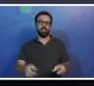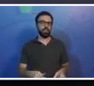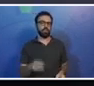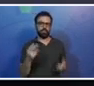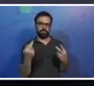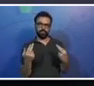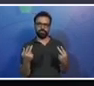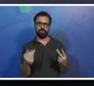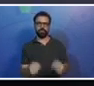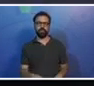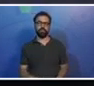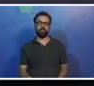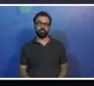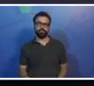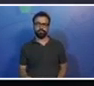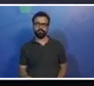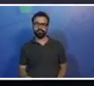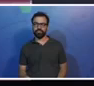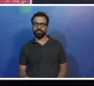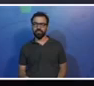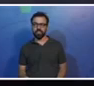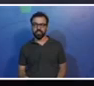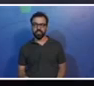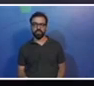O que fazer então?